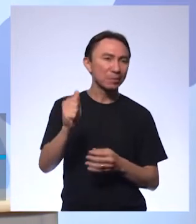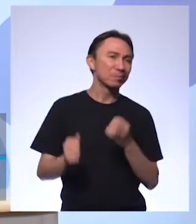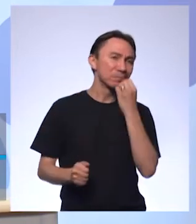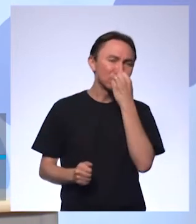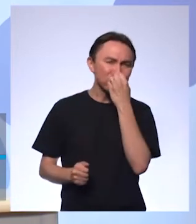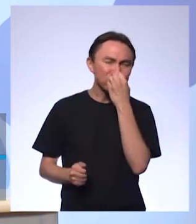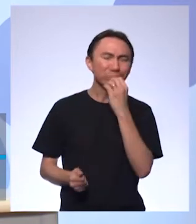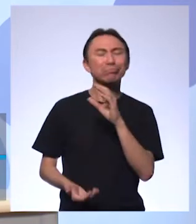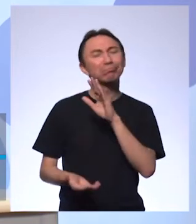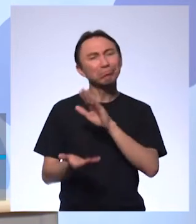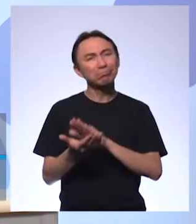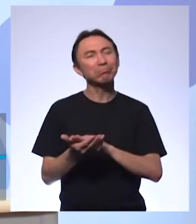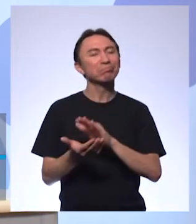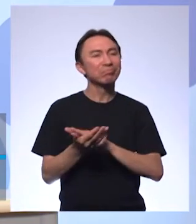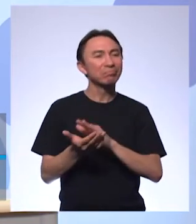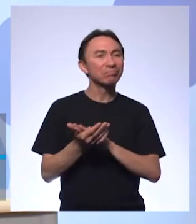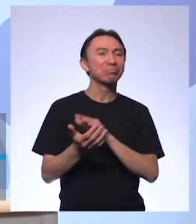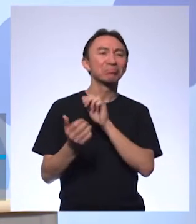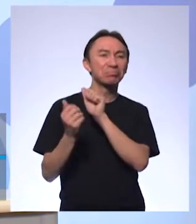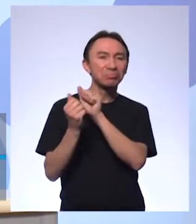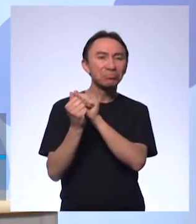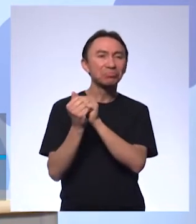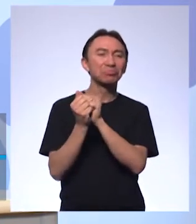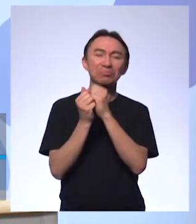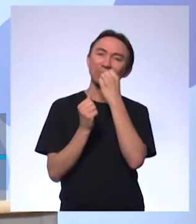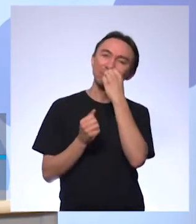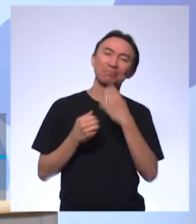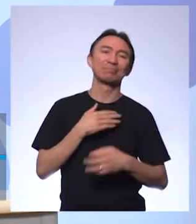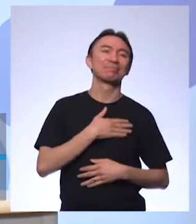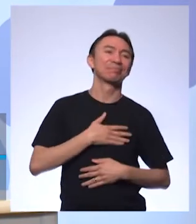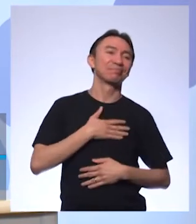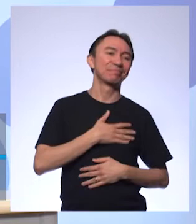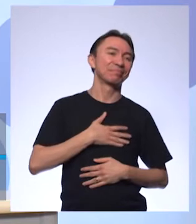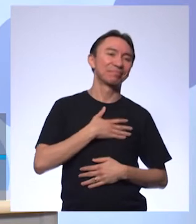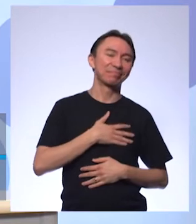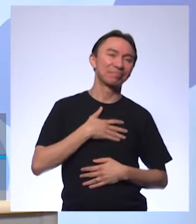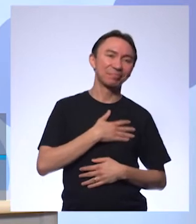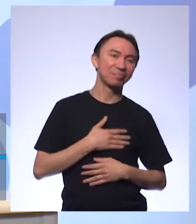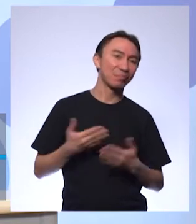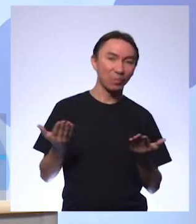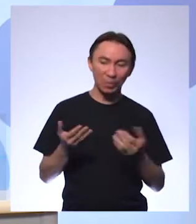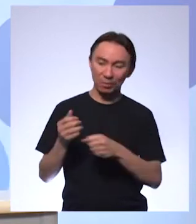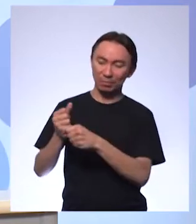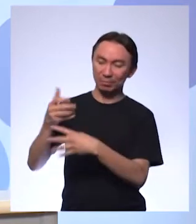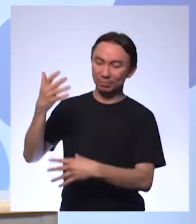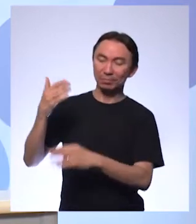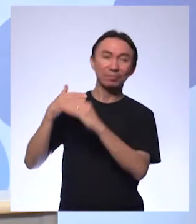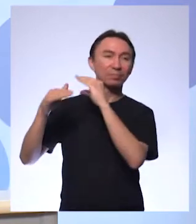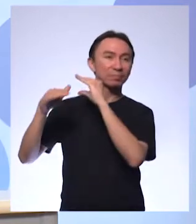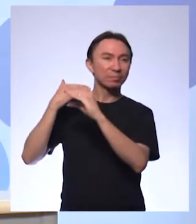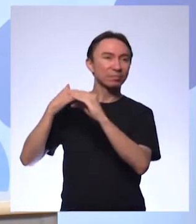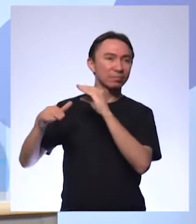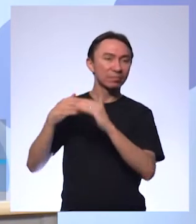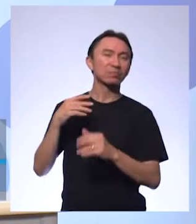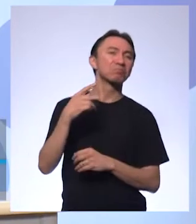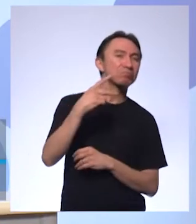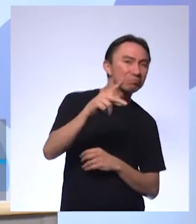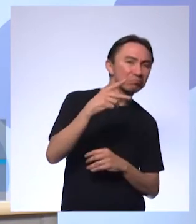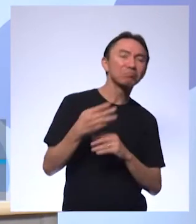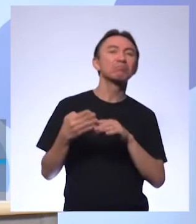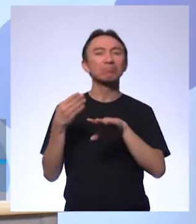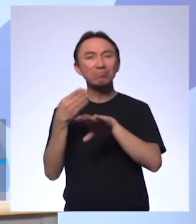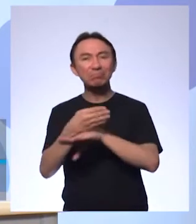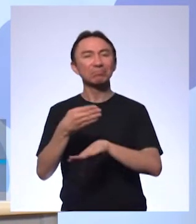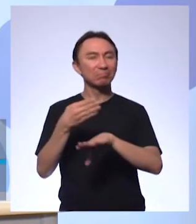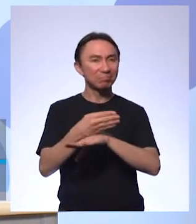honra mesmo estar aí colaborando com vocês. E eu estou aqui na mediação hoje, mediando aí as suas participações no chat, então